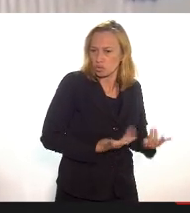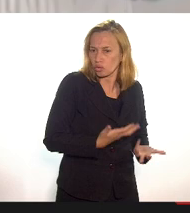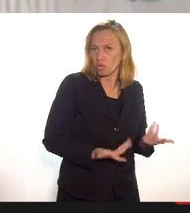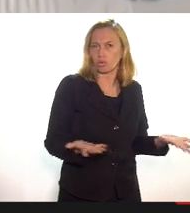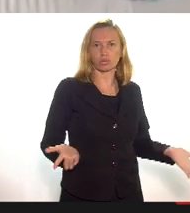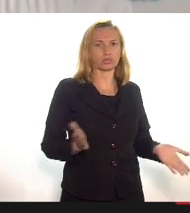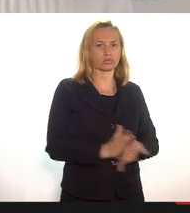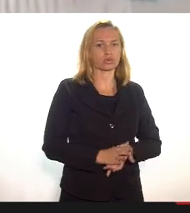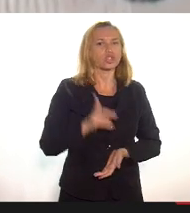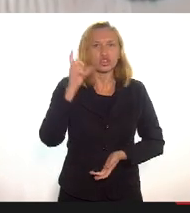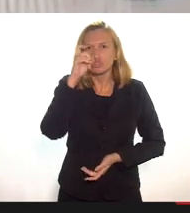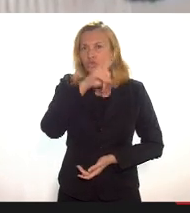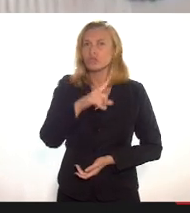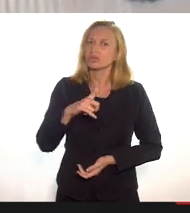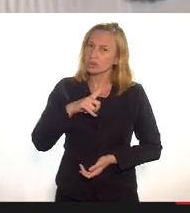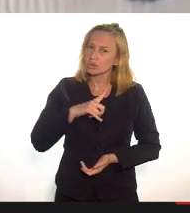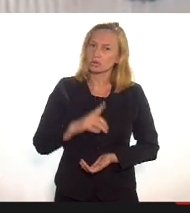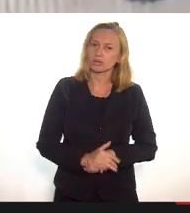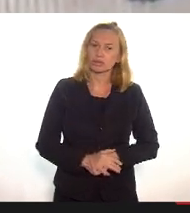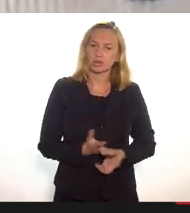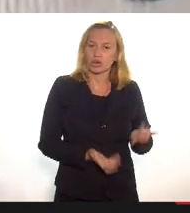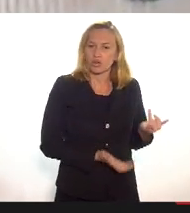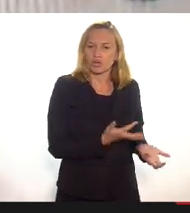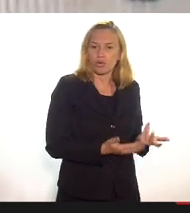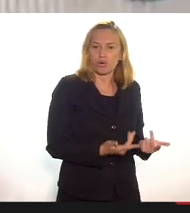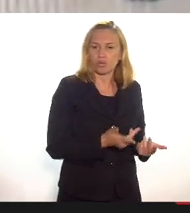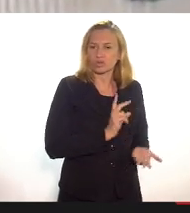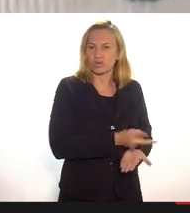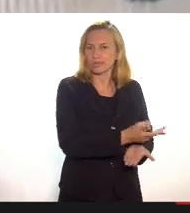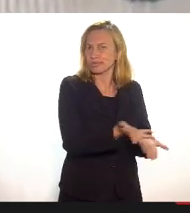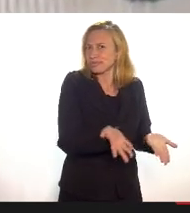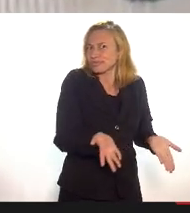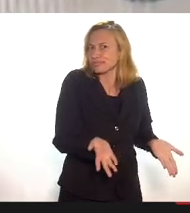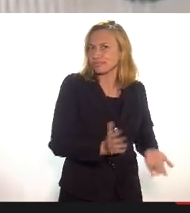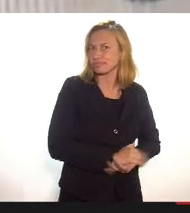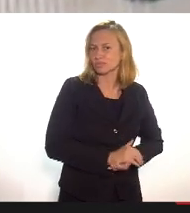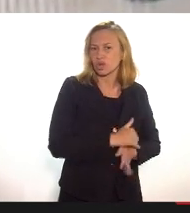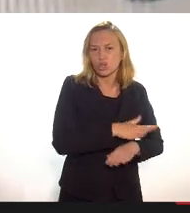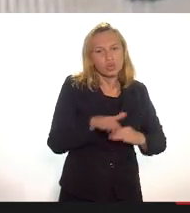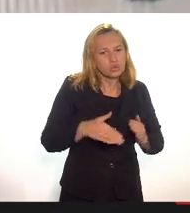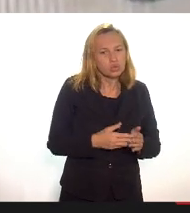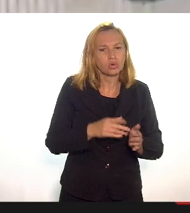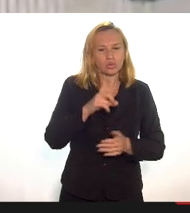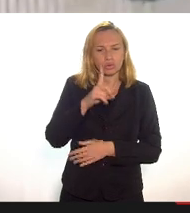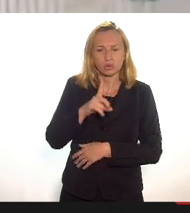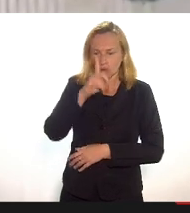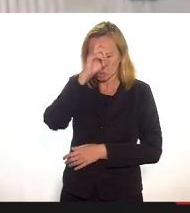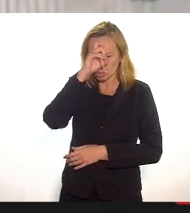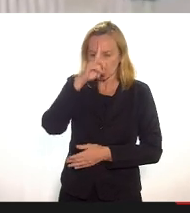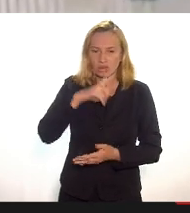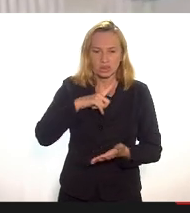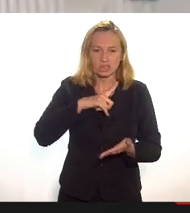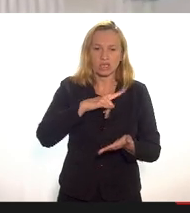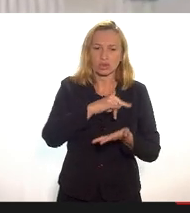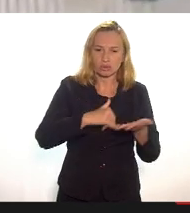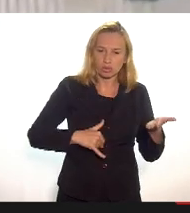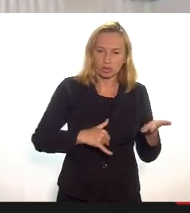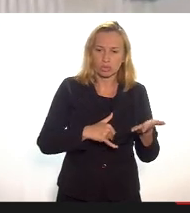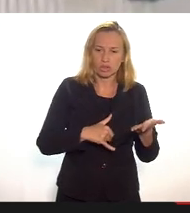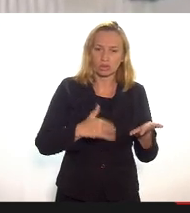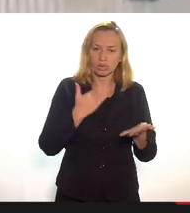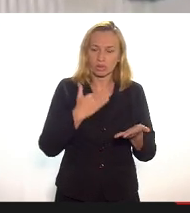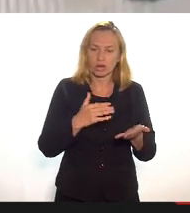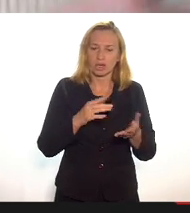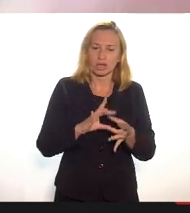as dificuldades que a gente tem, pegando fogo à torto e direito. Né? Todos eles têm certificação da vigilância sanitária?